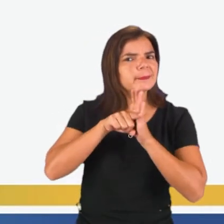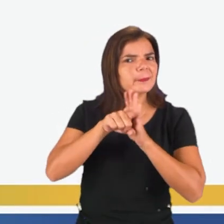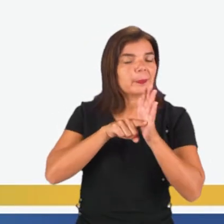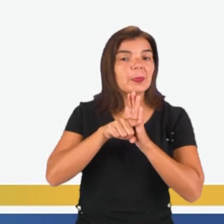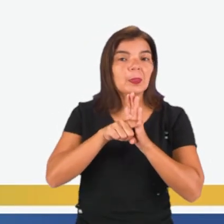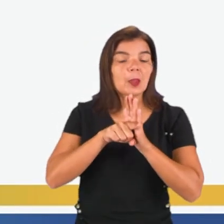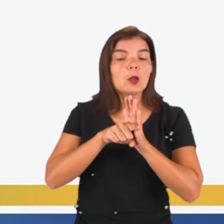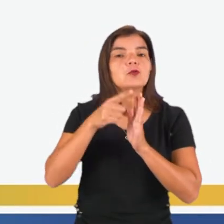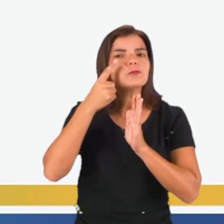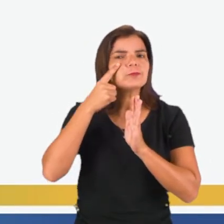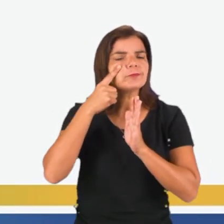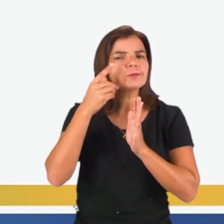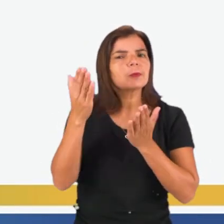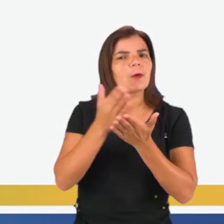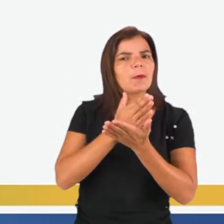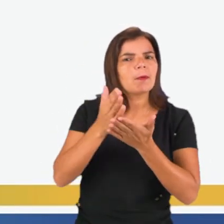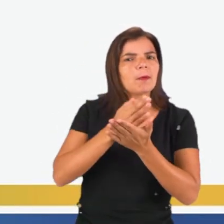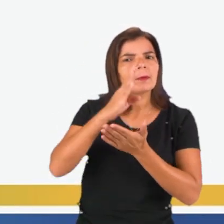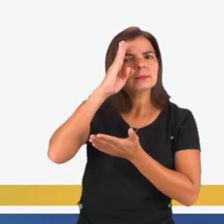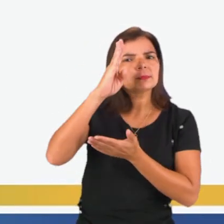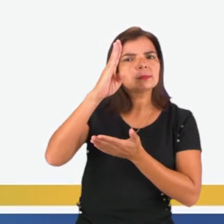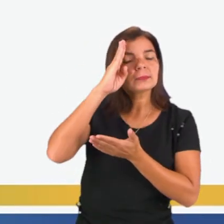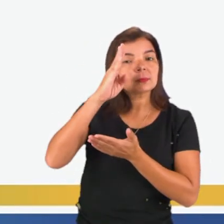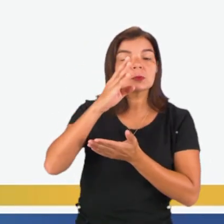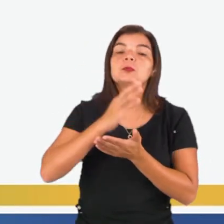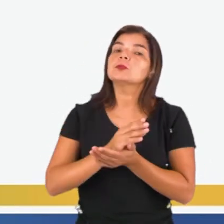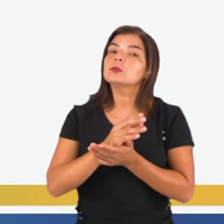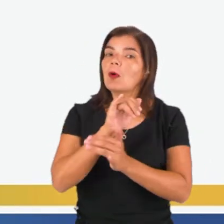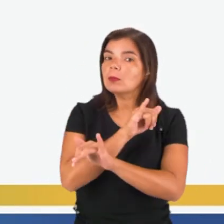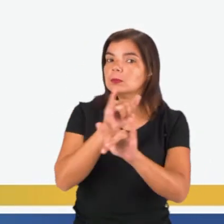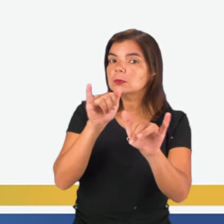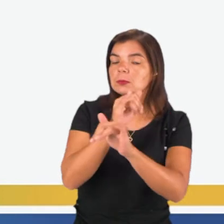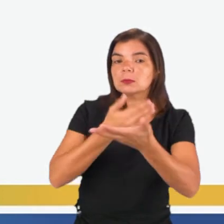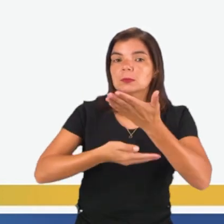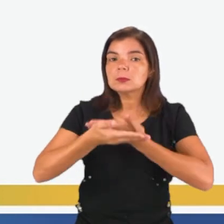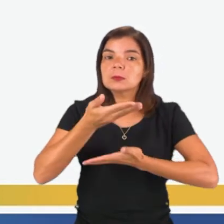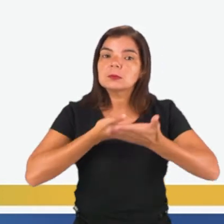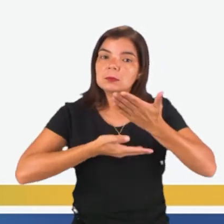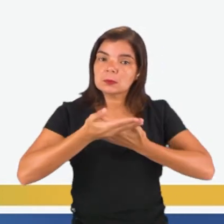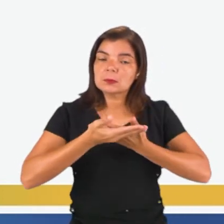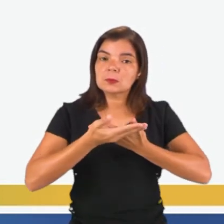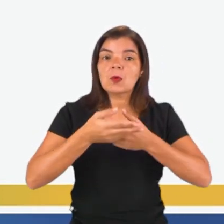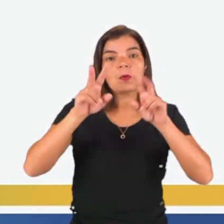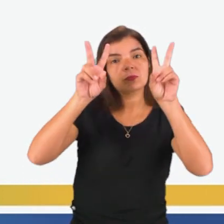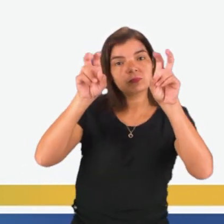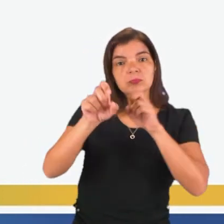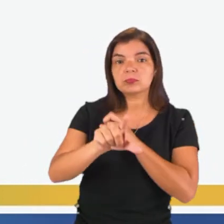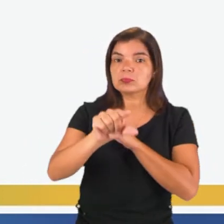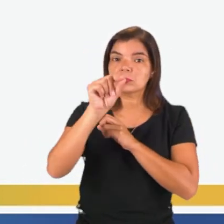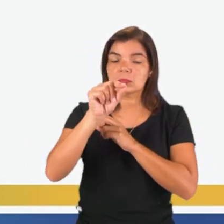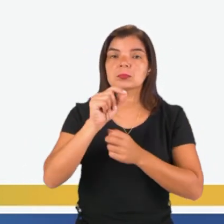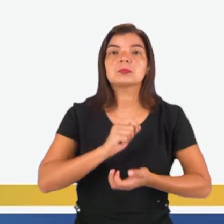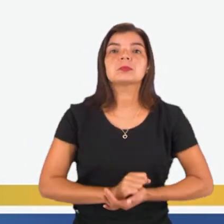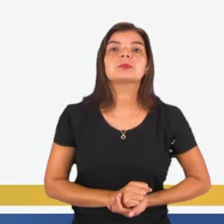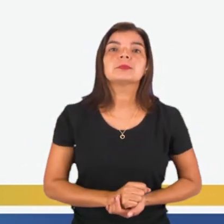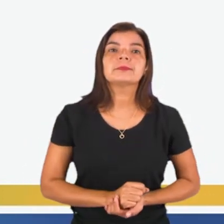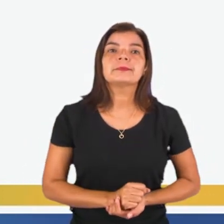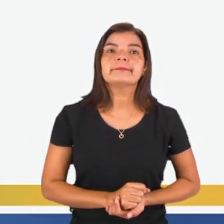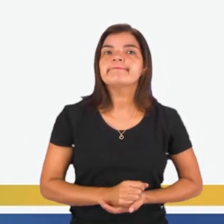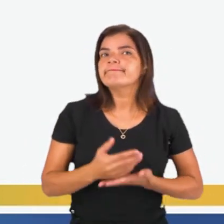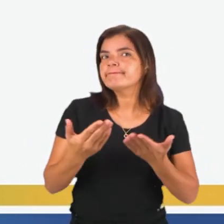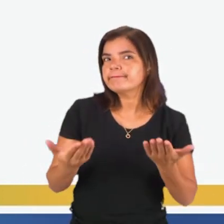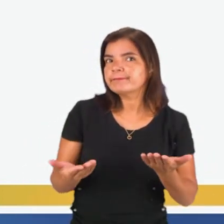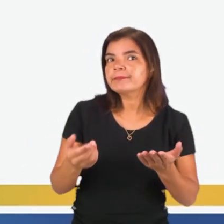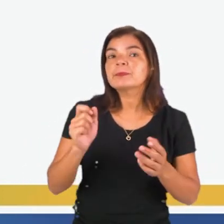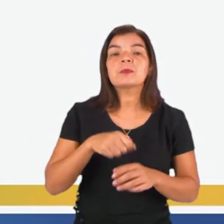um levantamento sobre os principais dados relacionados com o assunto escolhido.